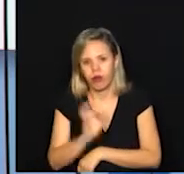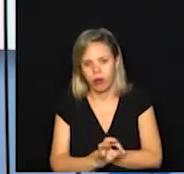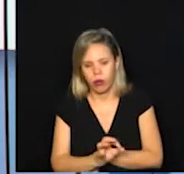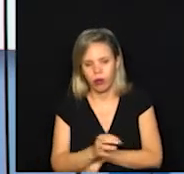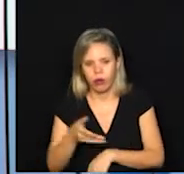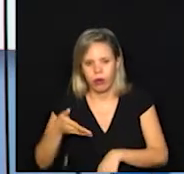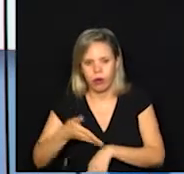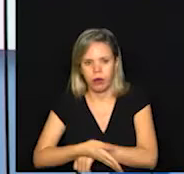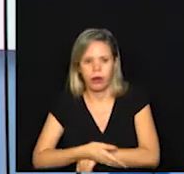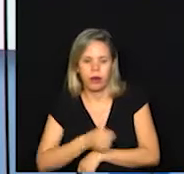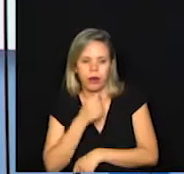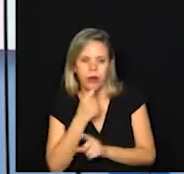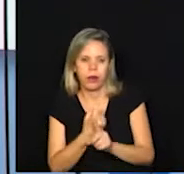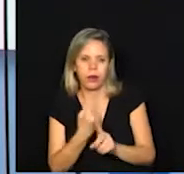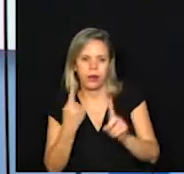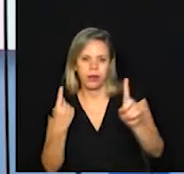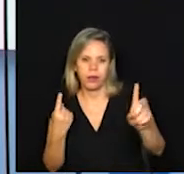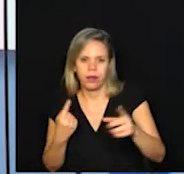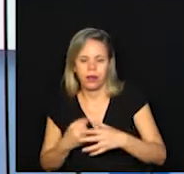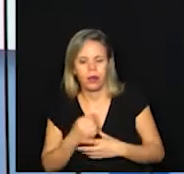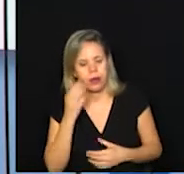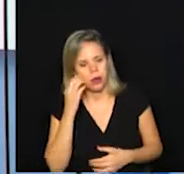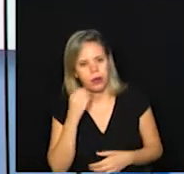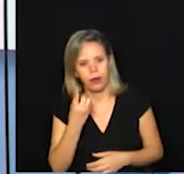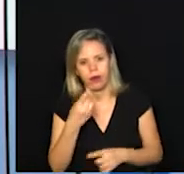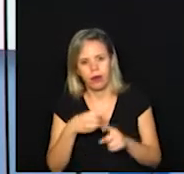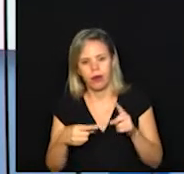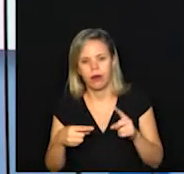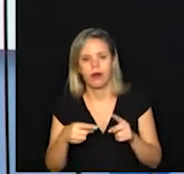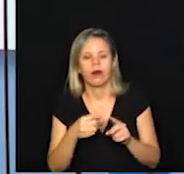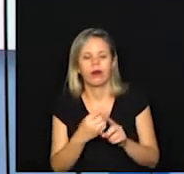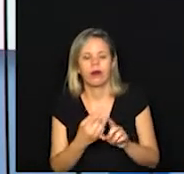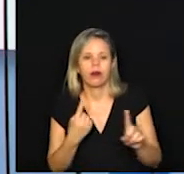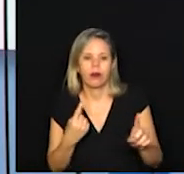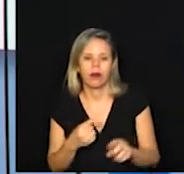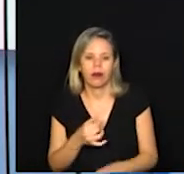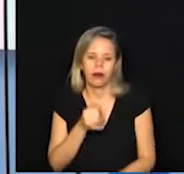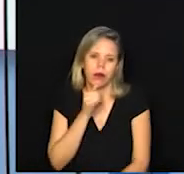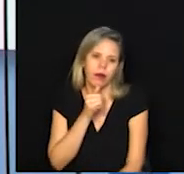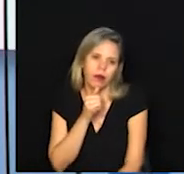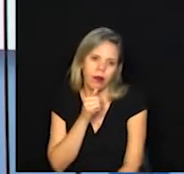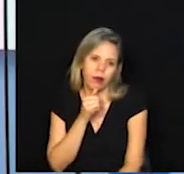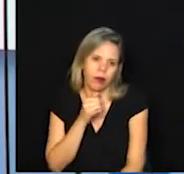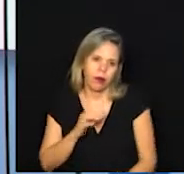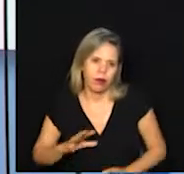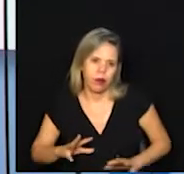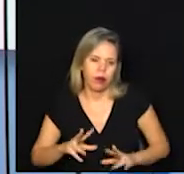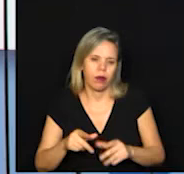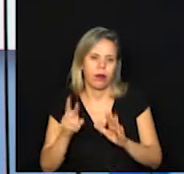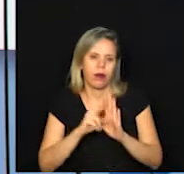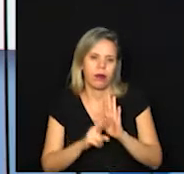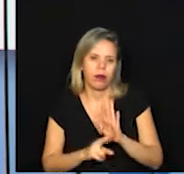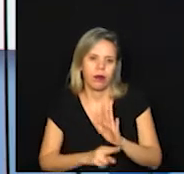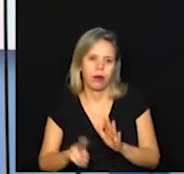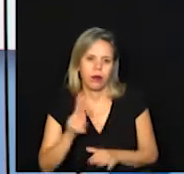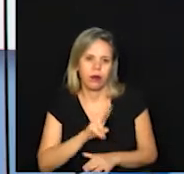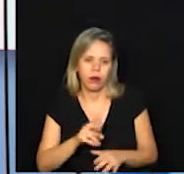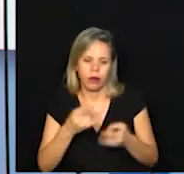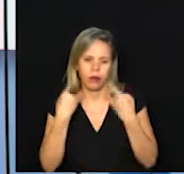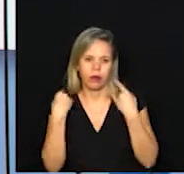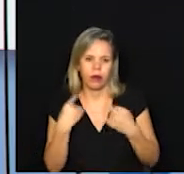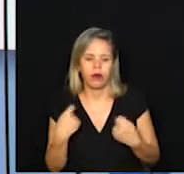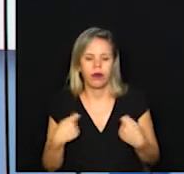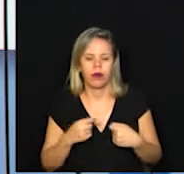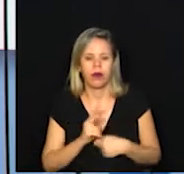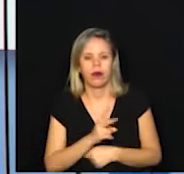25%, então, distanciamento social de 1,5 metro, e ainda todas as regras de uso de máscara deve